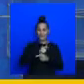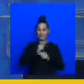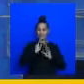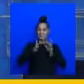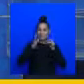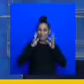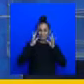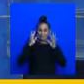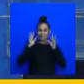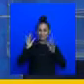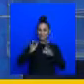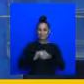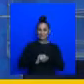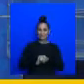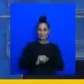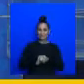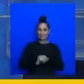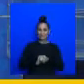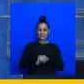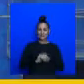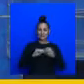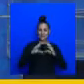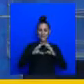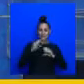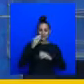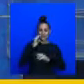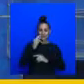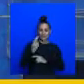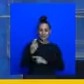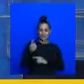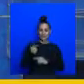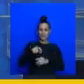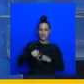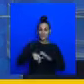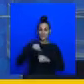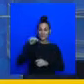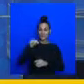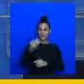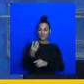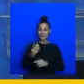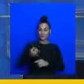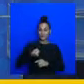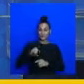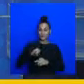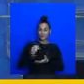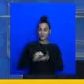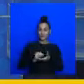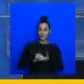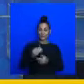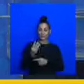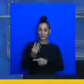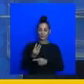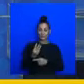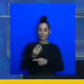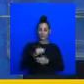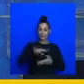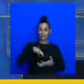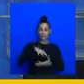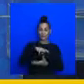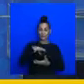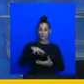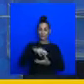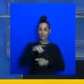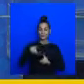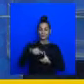Bola rosa 26. Rosa número 26. Foram sorteados 4 números, faltam 3. O globo